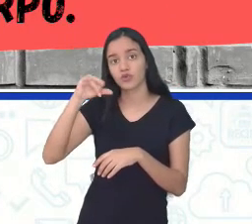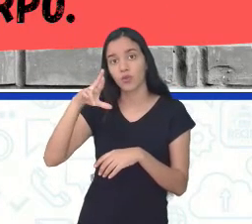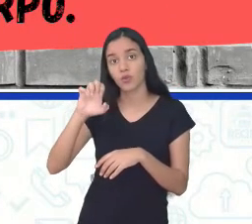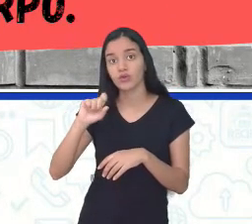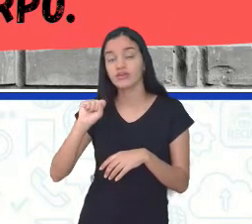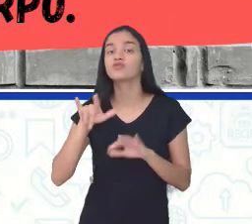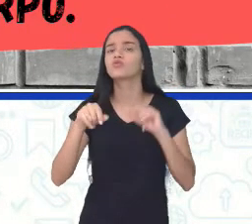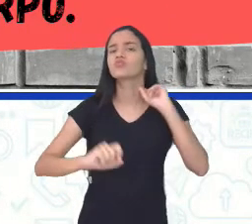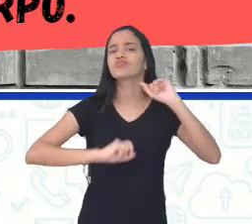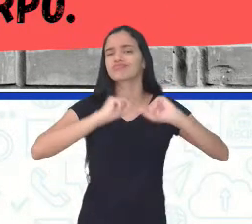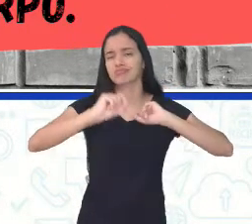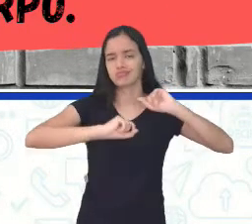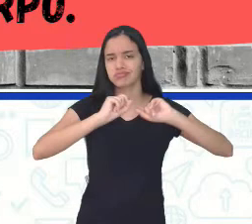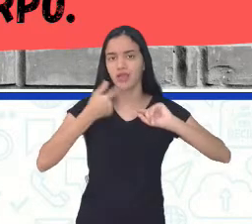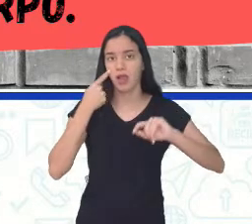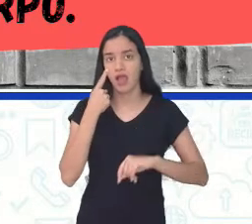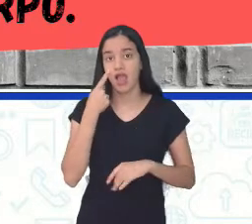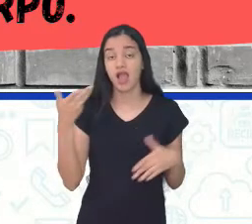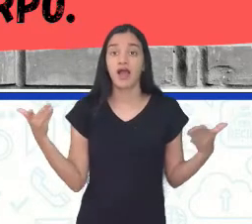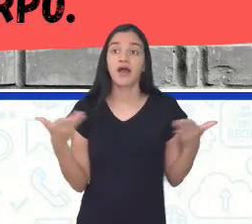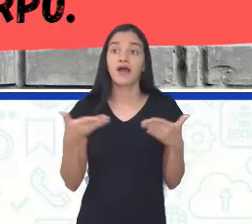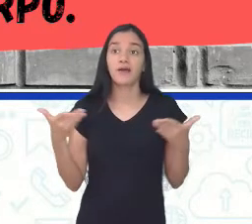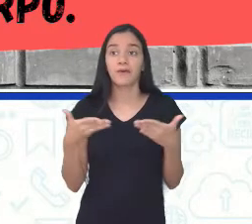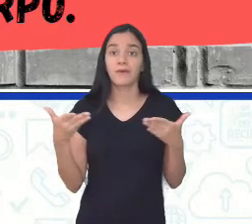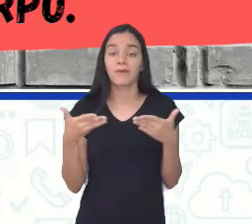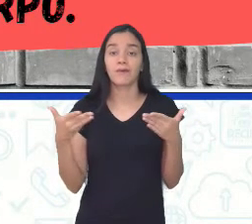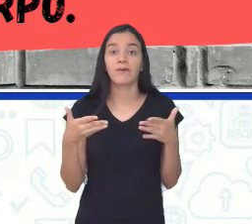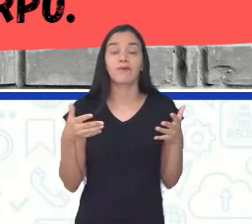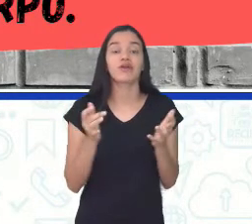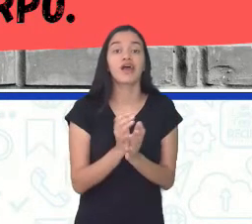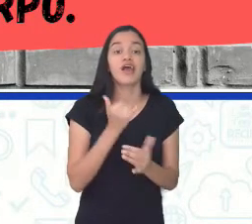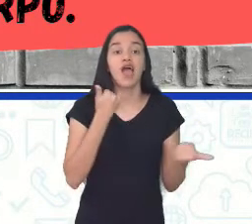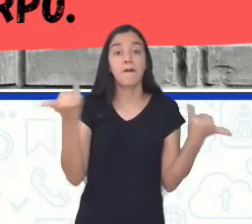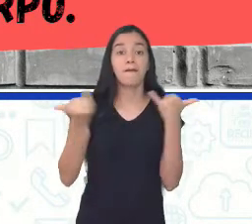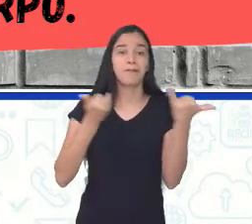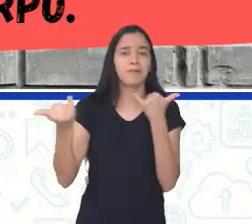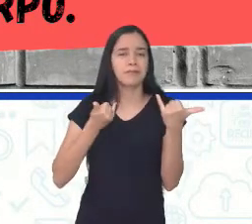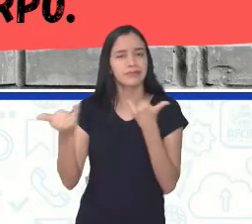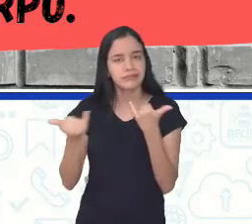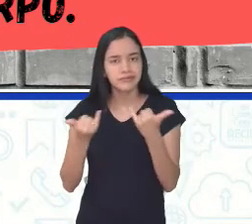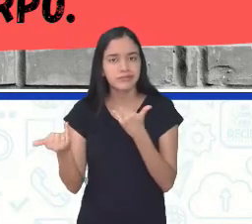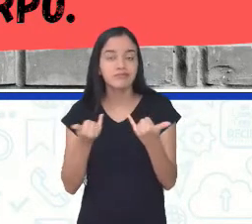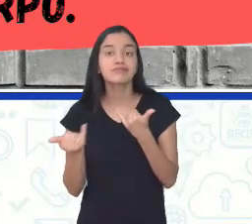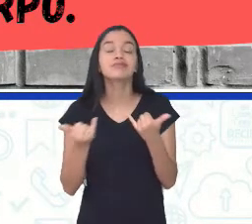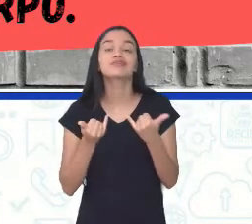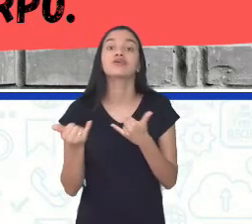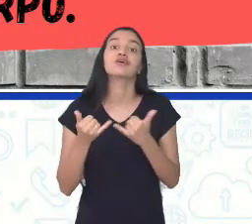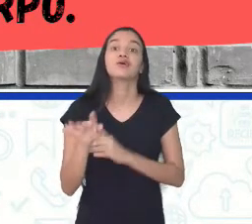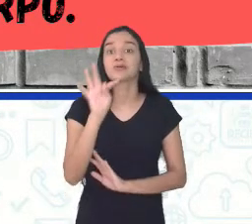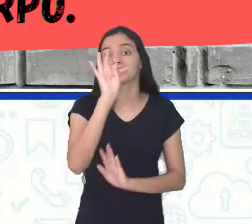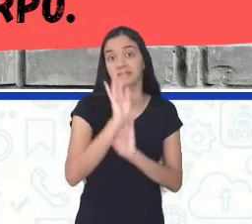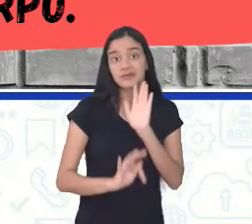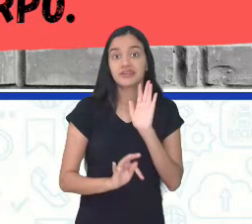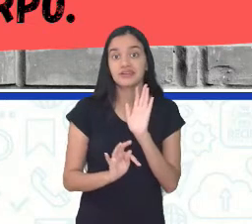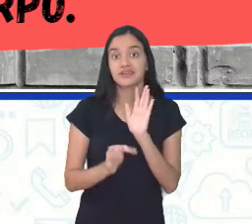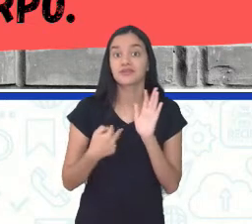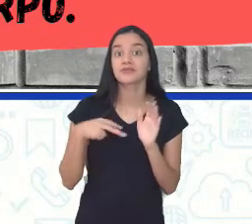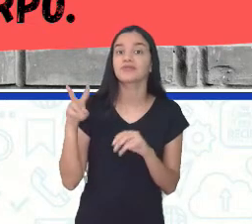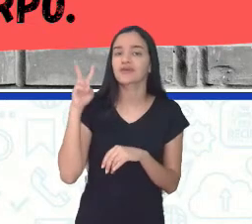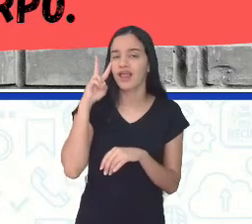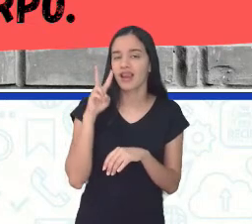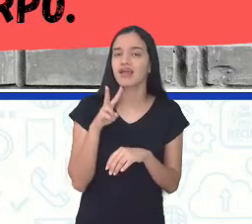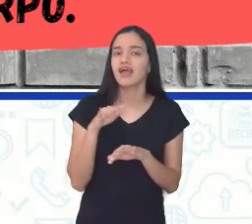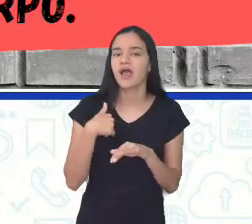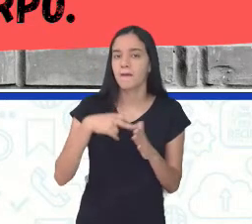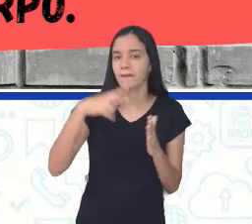são receptores. Veja que agora é uma cadeia de informações, e de informações com texto, que vale a pena ler